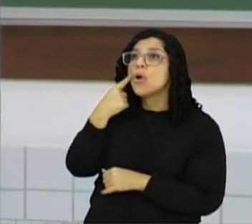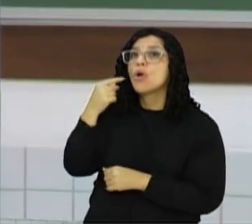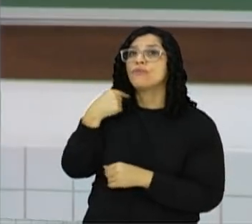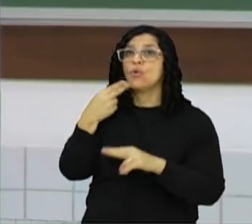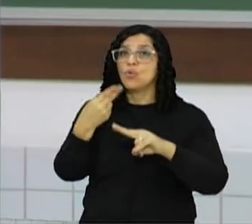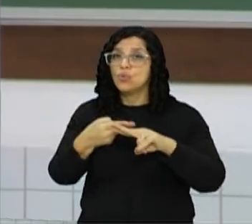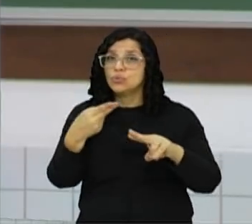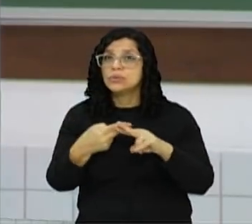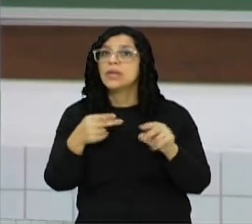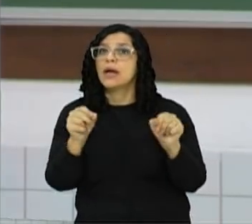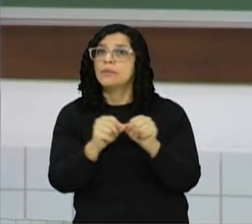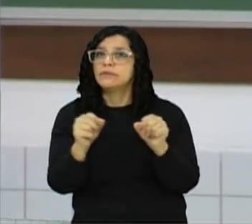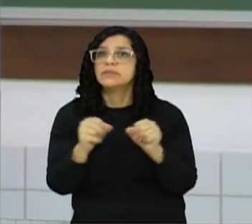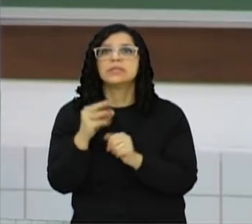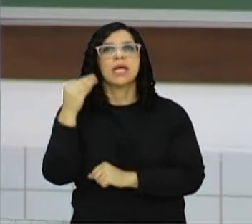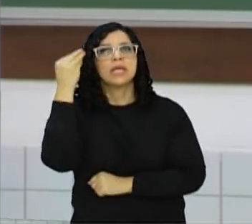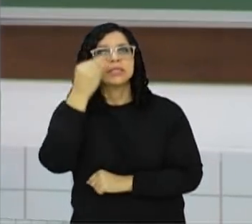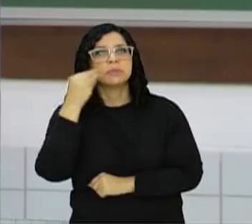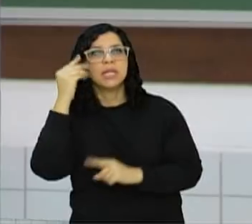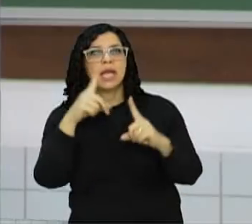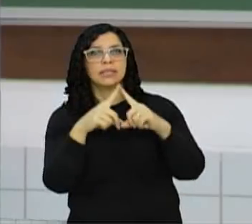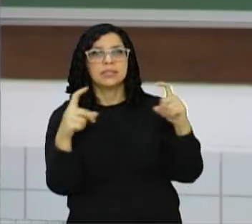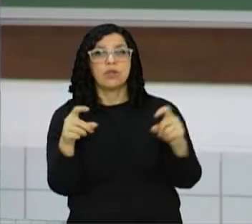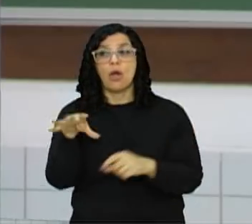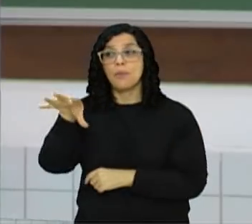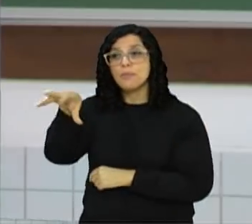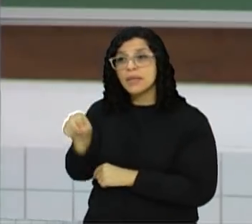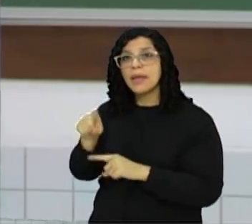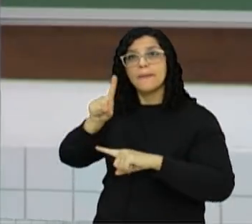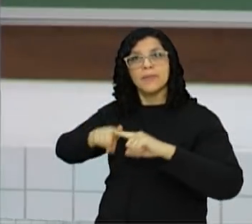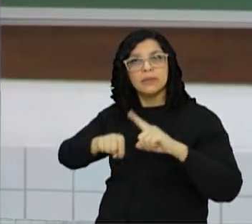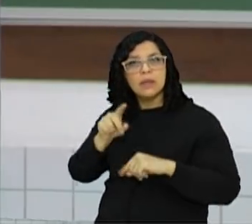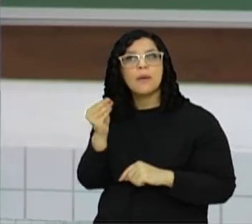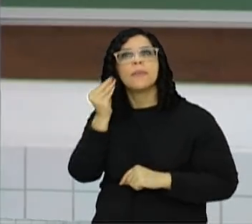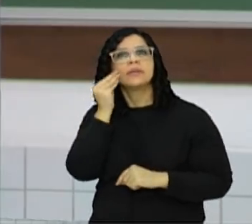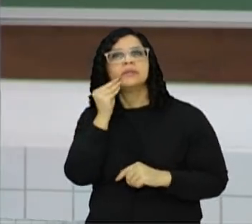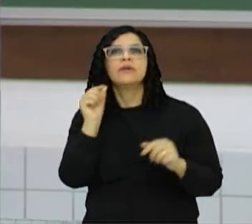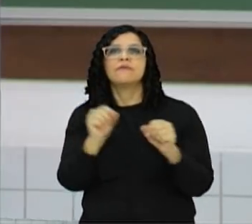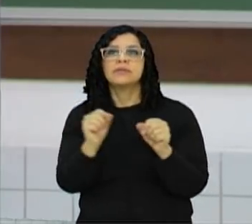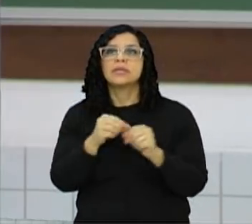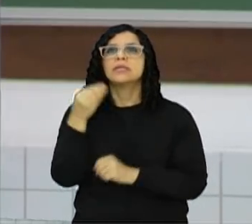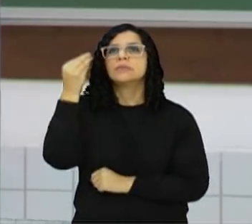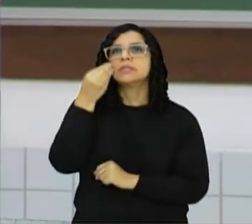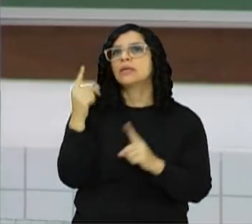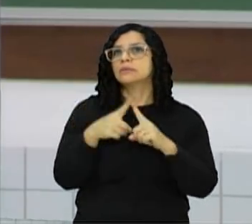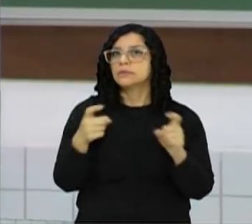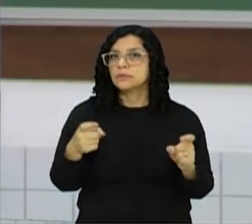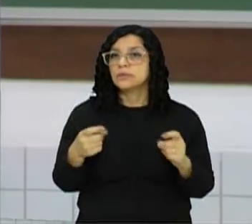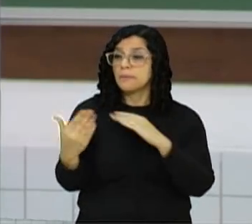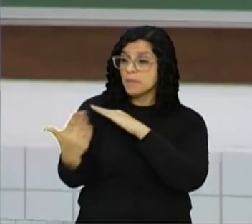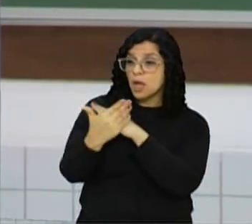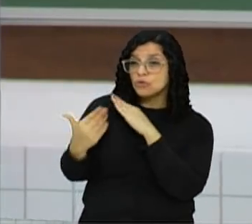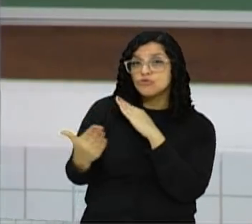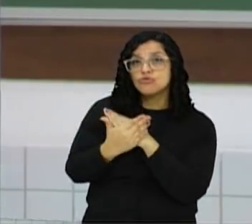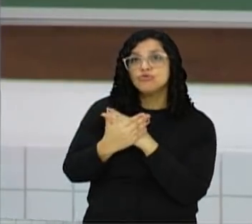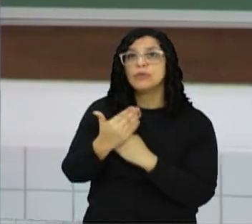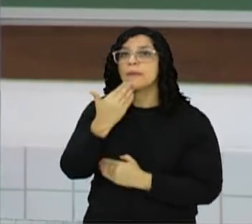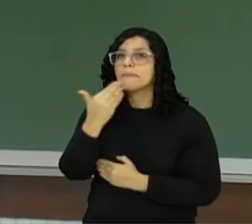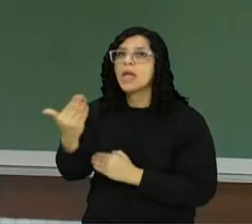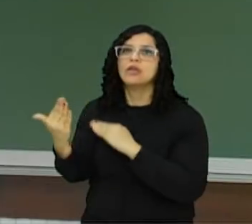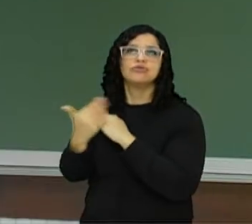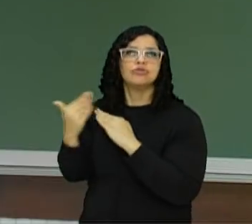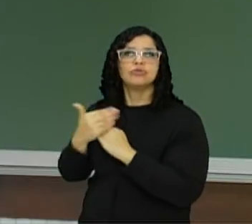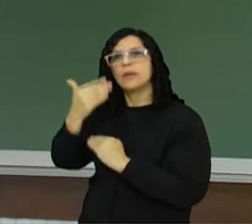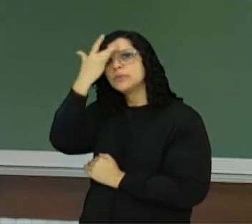adulto que mora com vocês: estou pegando este material para fazer o experimento. Me ajuda, peça ajuda